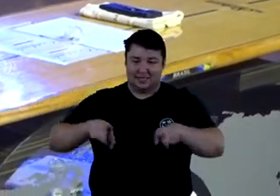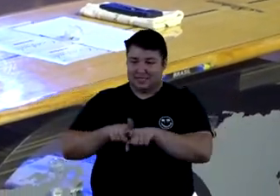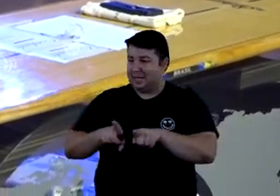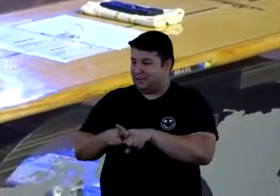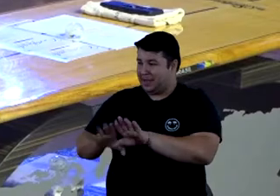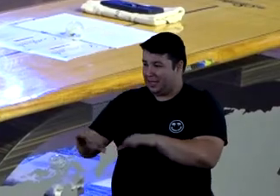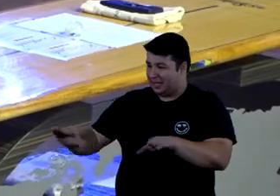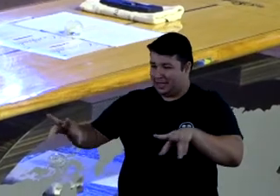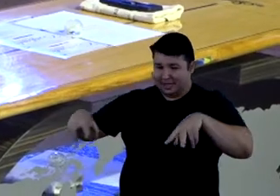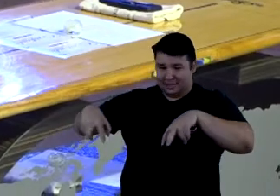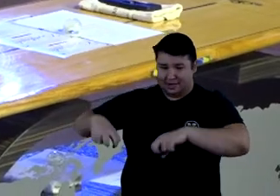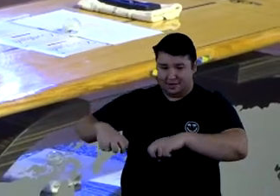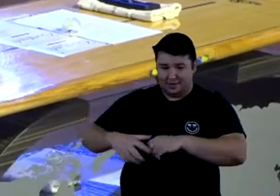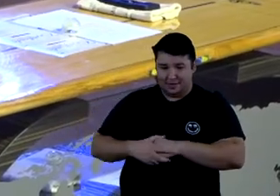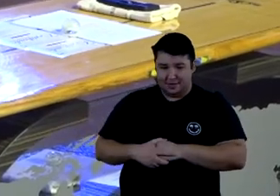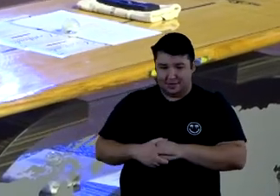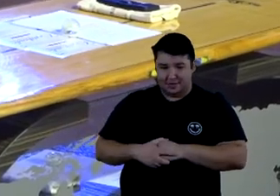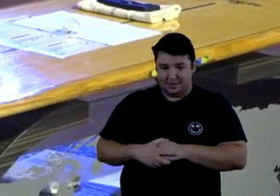também.